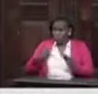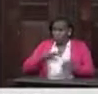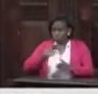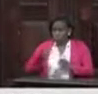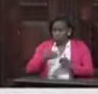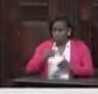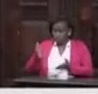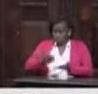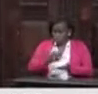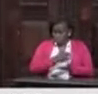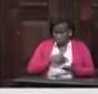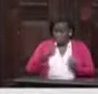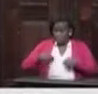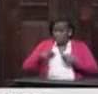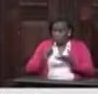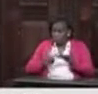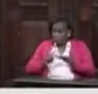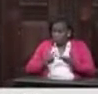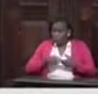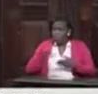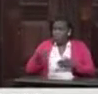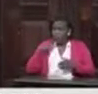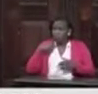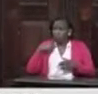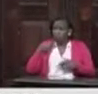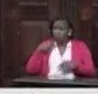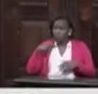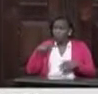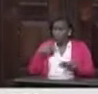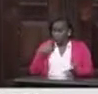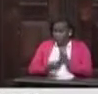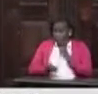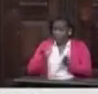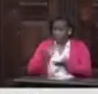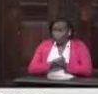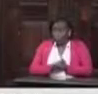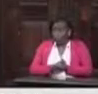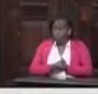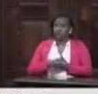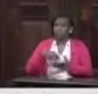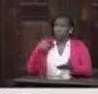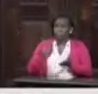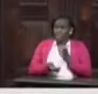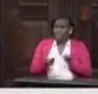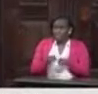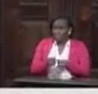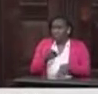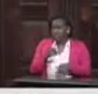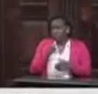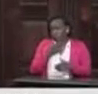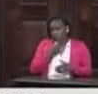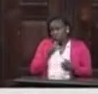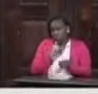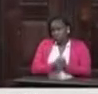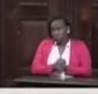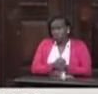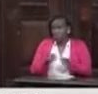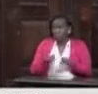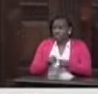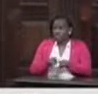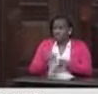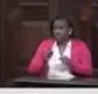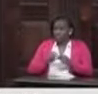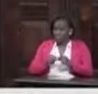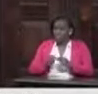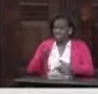os documentos que são necessários, ela vai perder seu marido, perder seu companheiro e ainda vai fazer